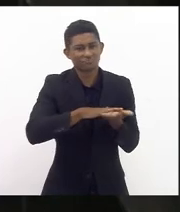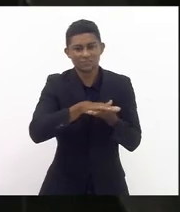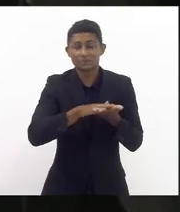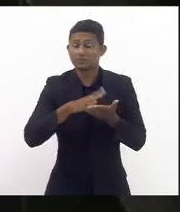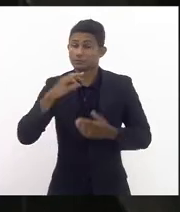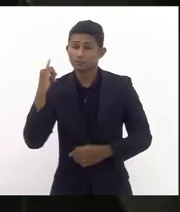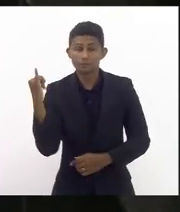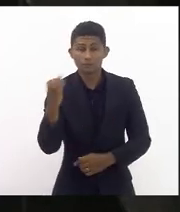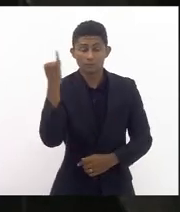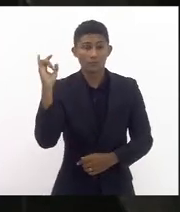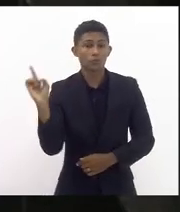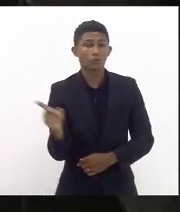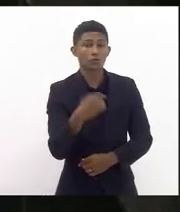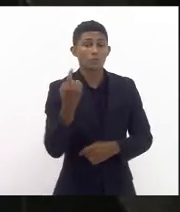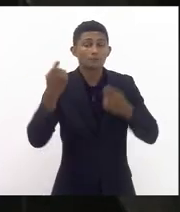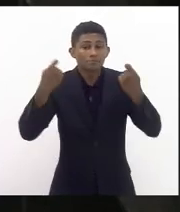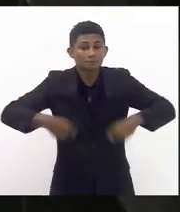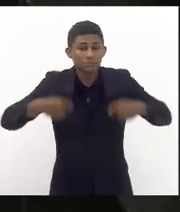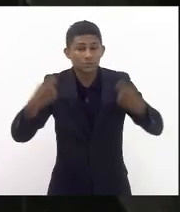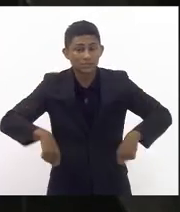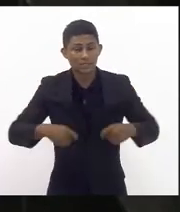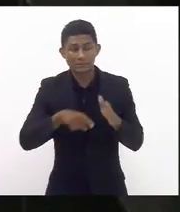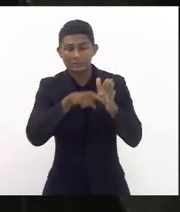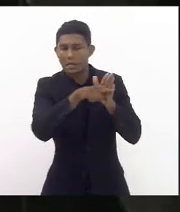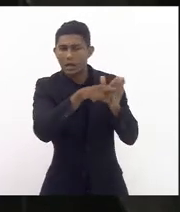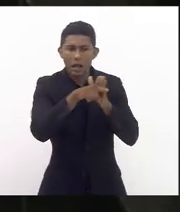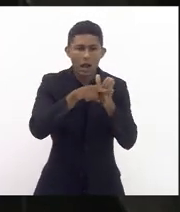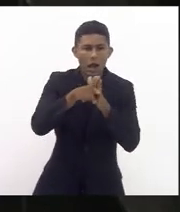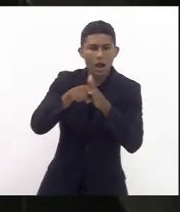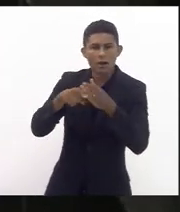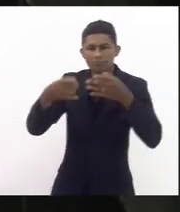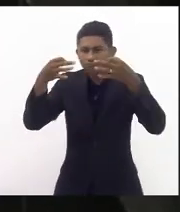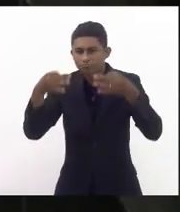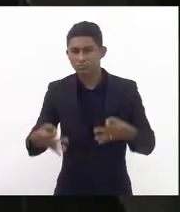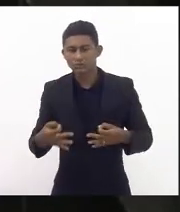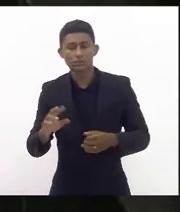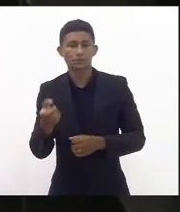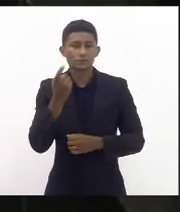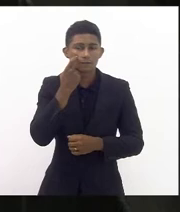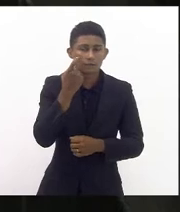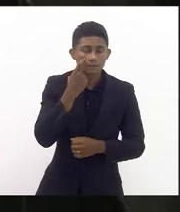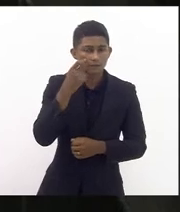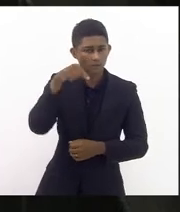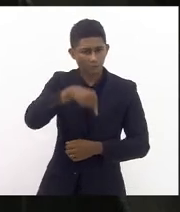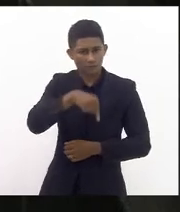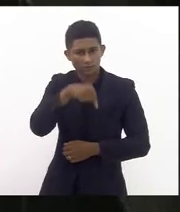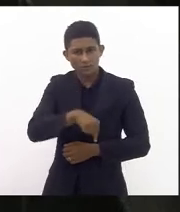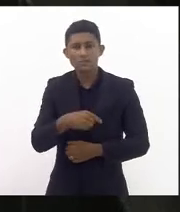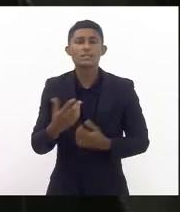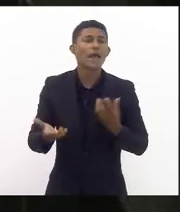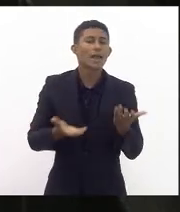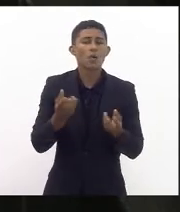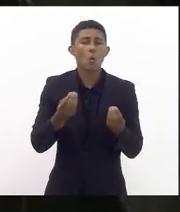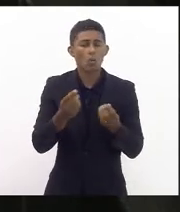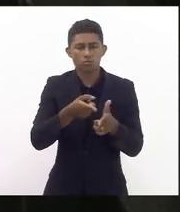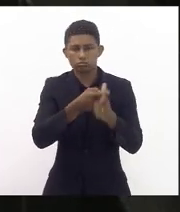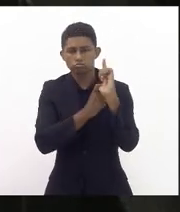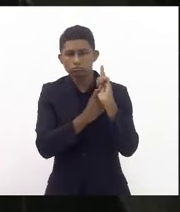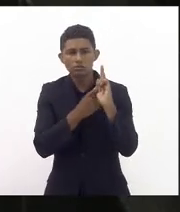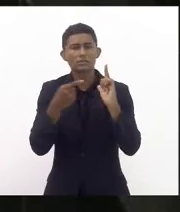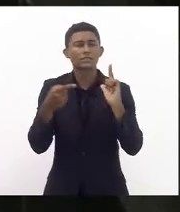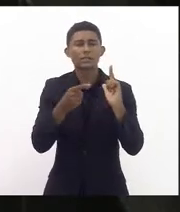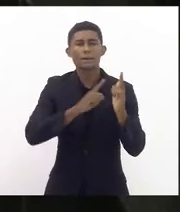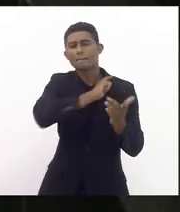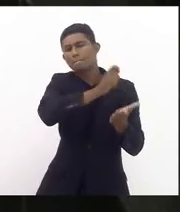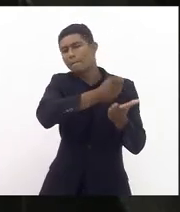aprofundar, verticalizar a análise sobre, afinal de contas, qual é o volume, de onde vem, quais são as condições de